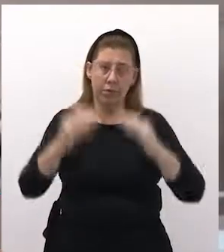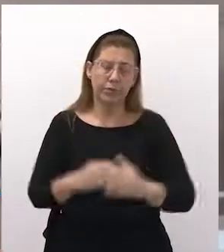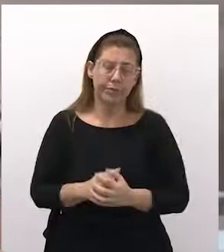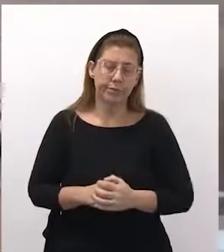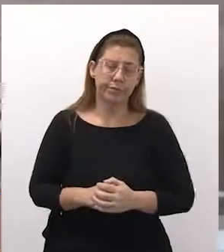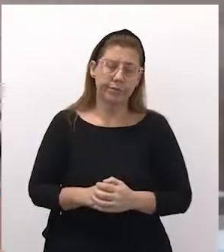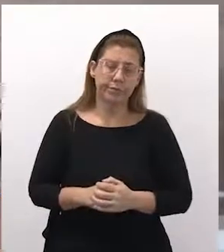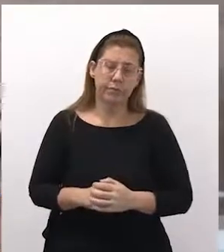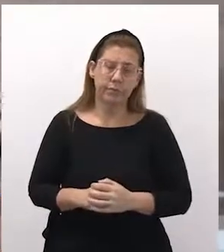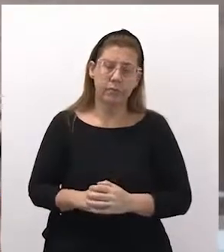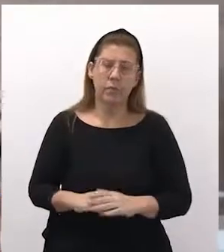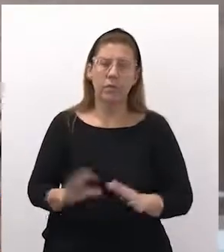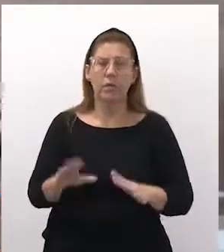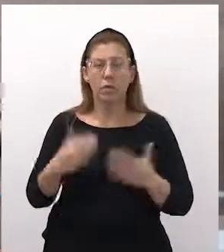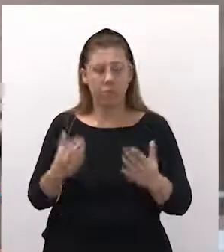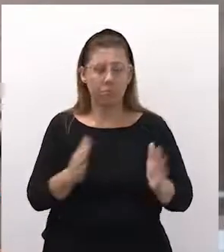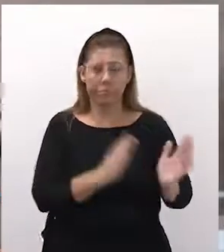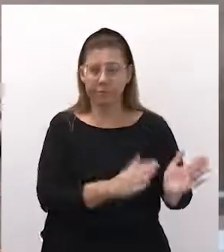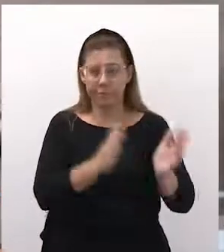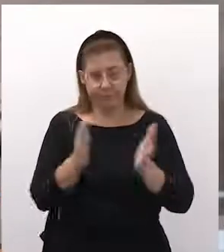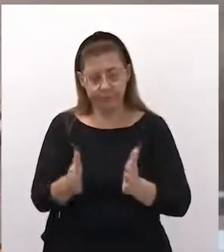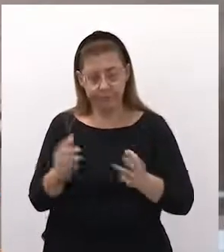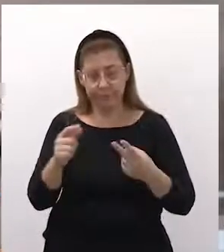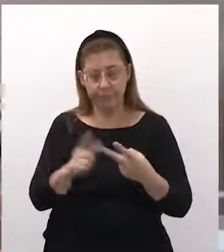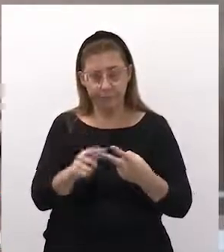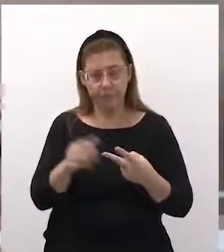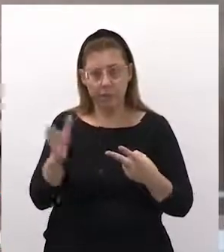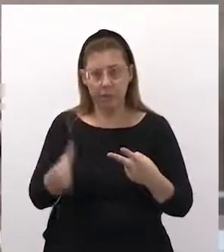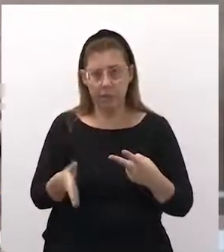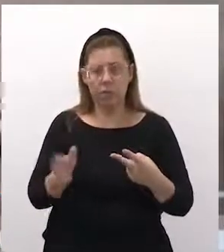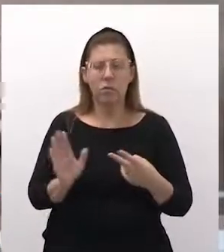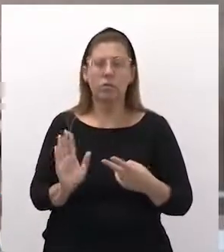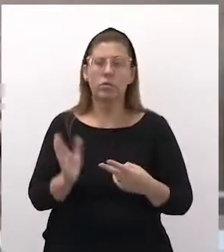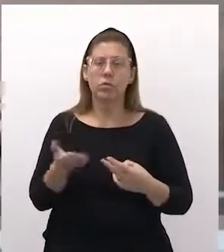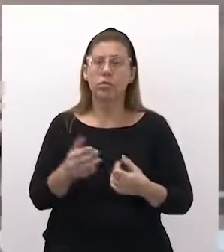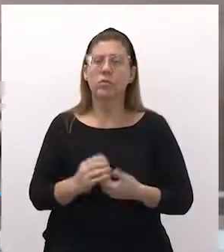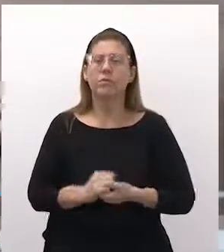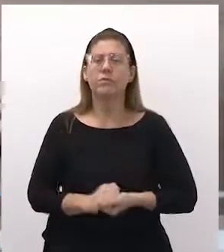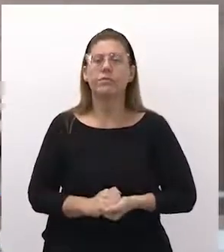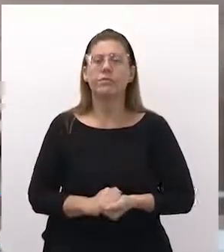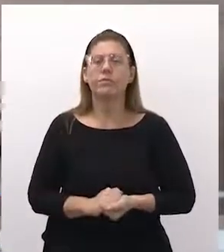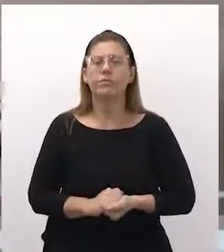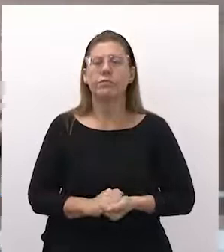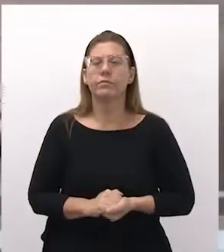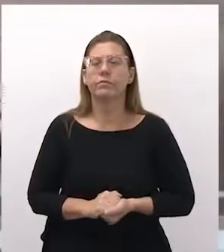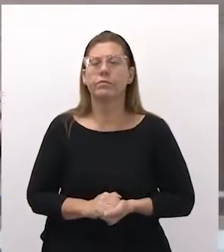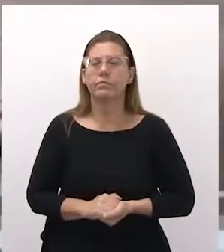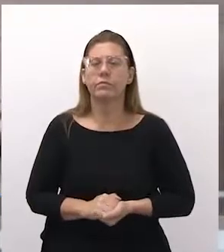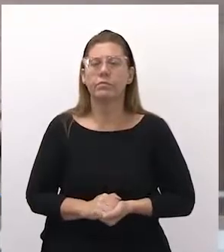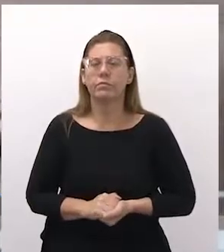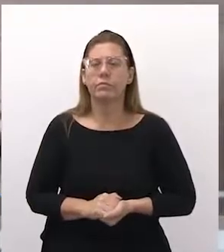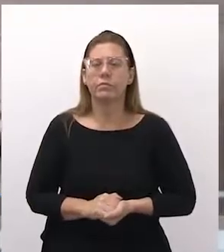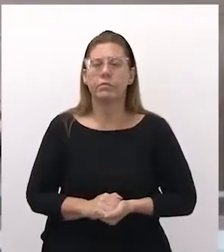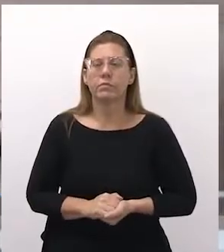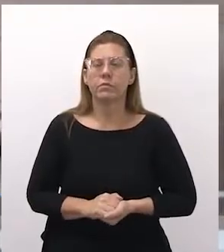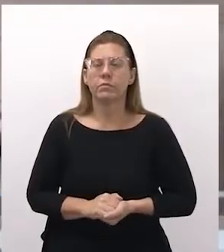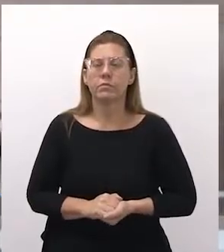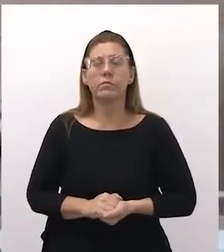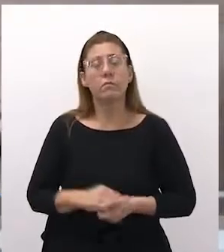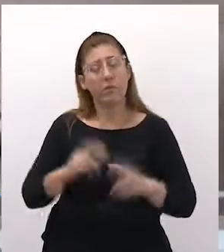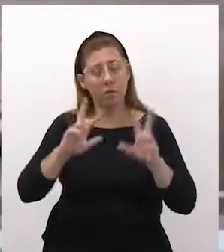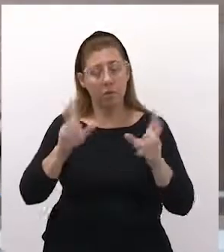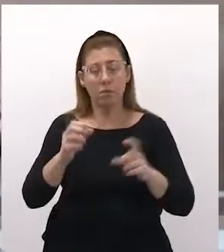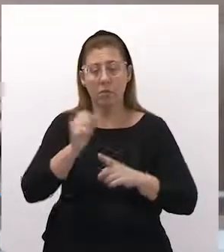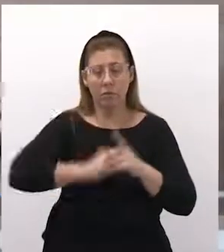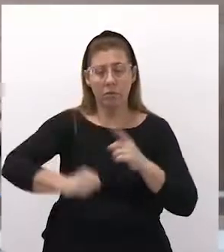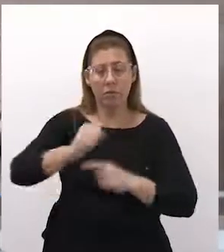E aí, indo já para o nosso segundo ponto, porque o primeiro era só esse mesmo, para dar essa introduzida no tema da sociologia da